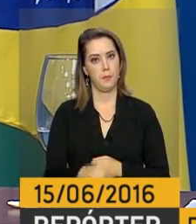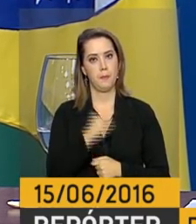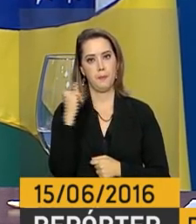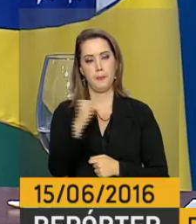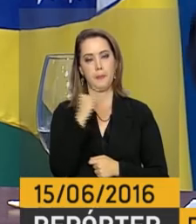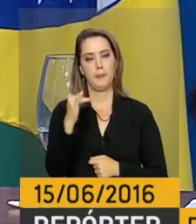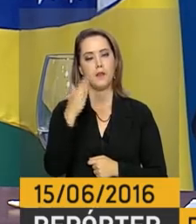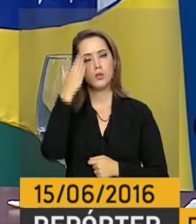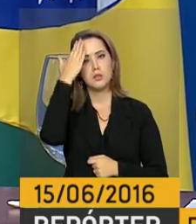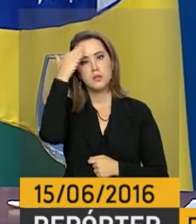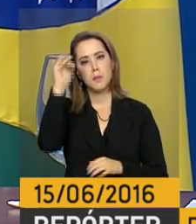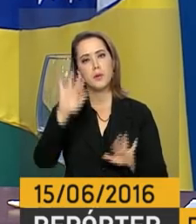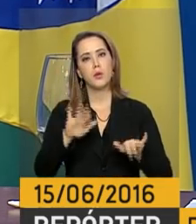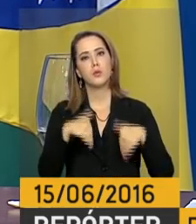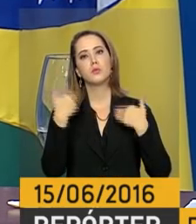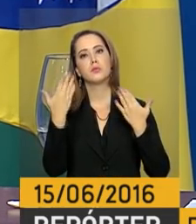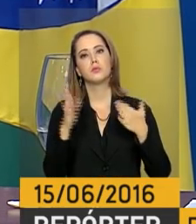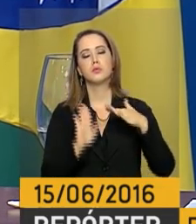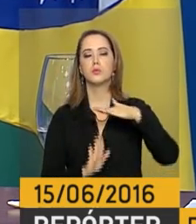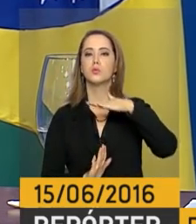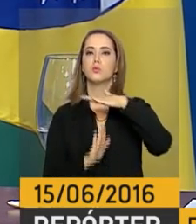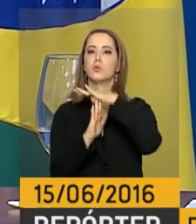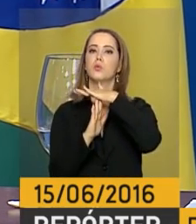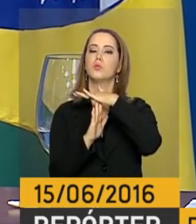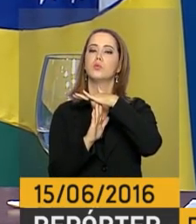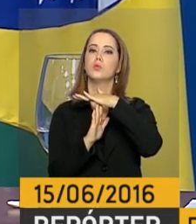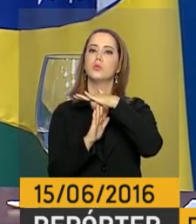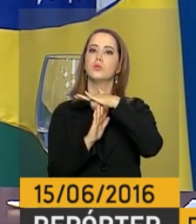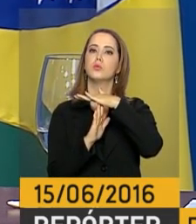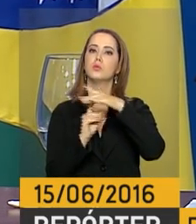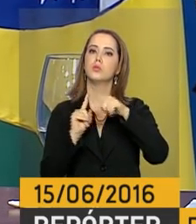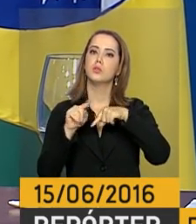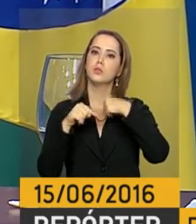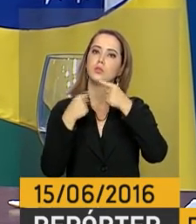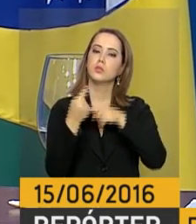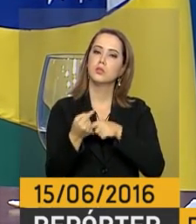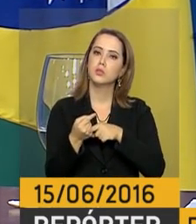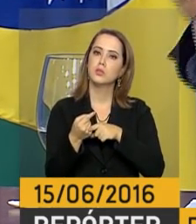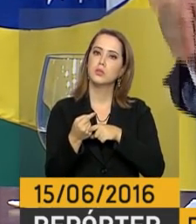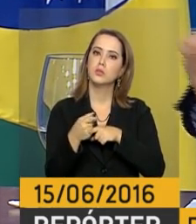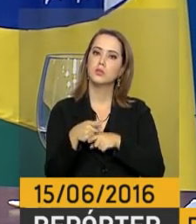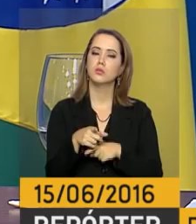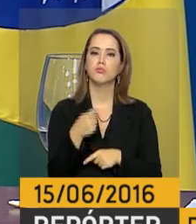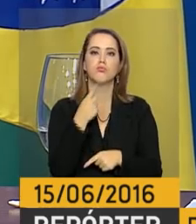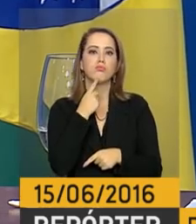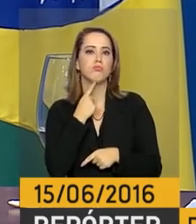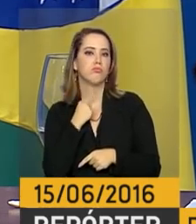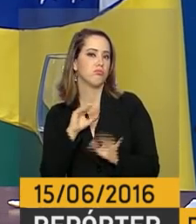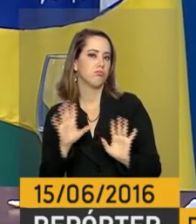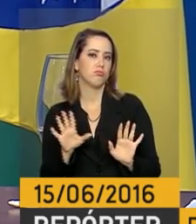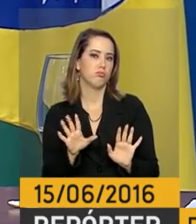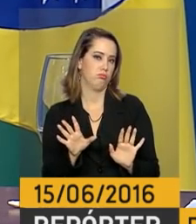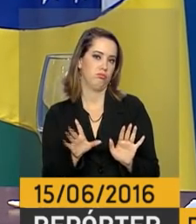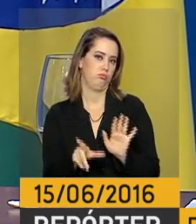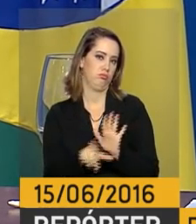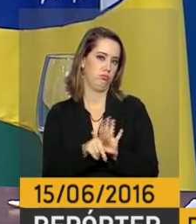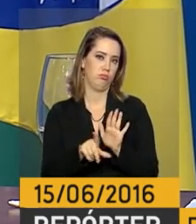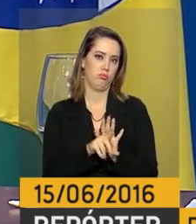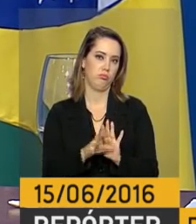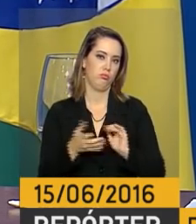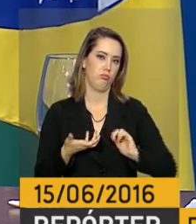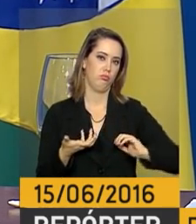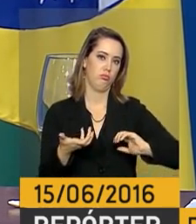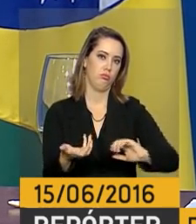o teto. A partir daí são decisões legítimas, democráticas dos